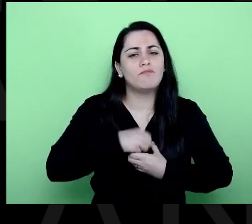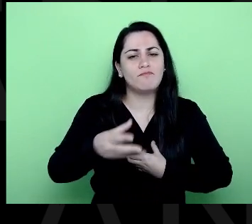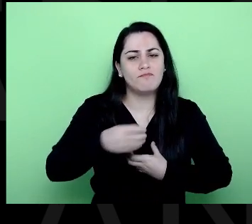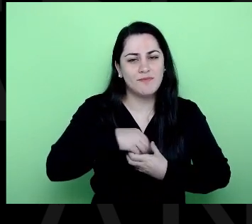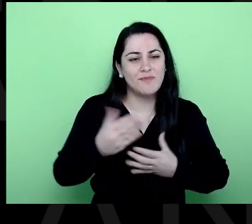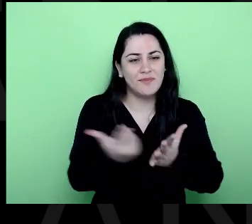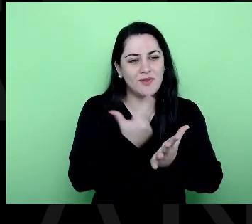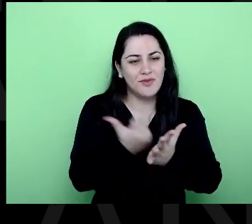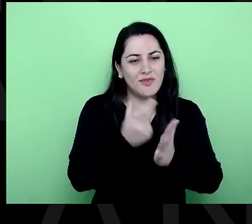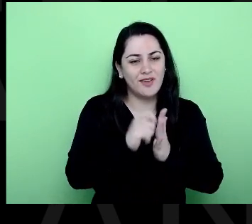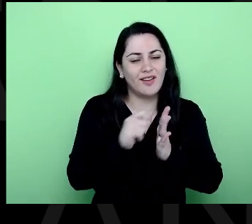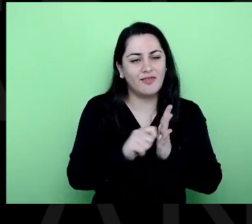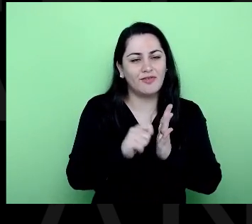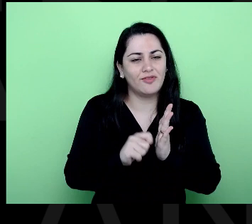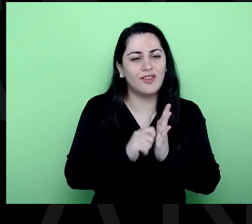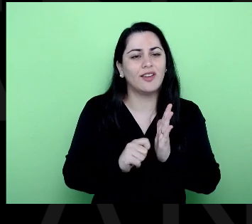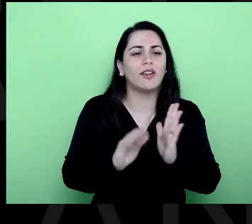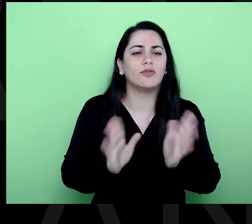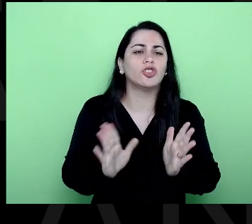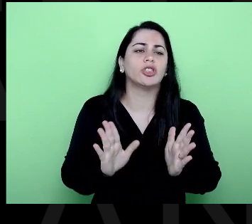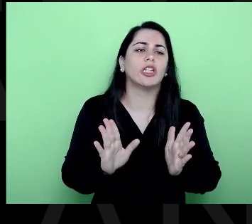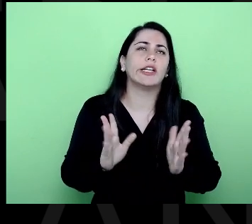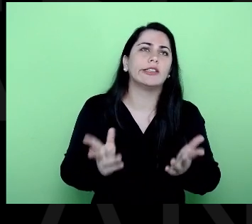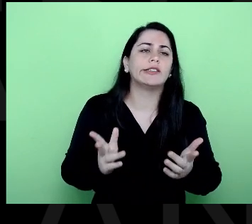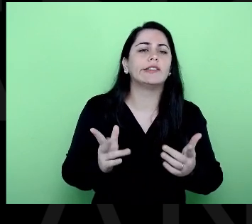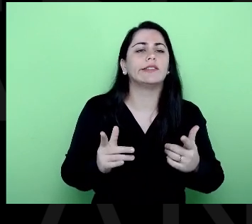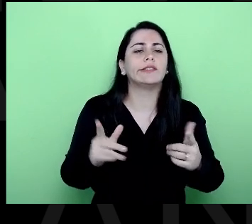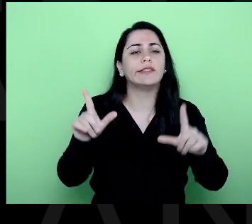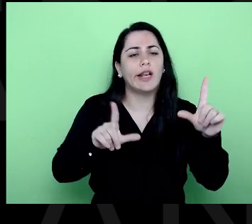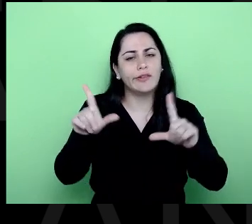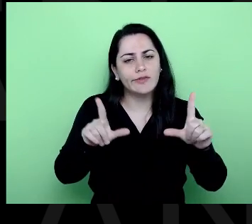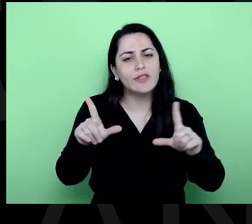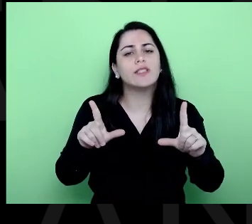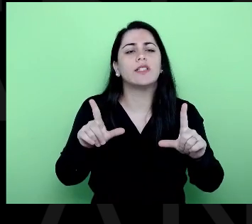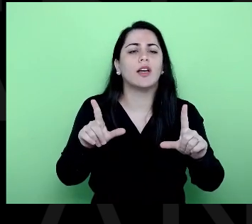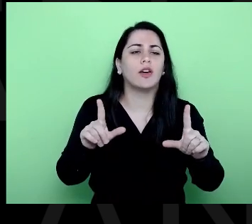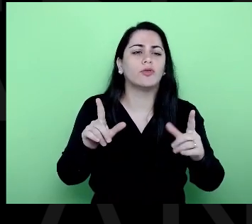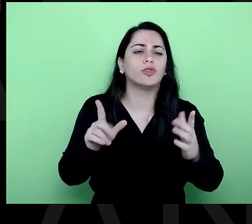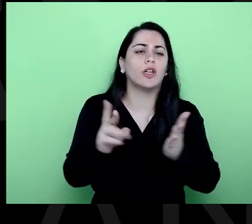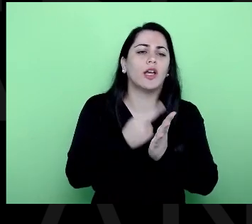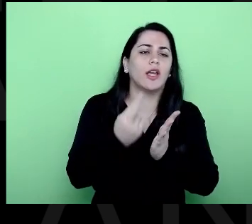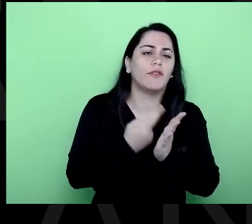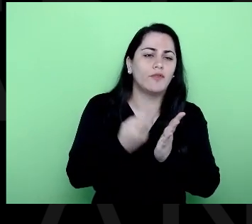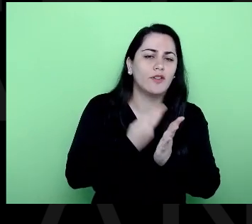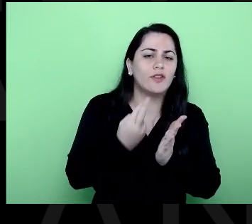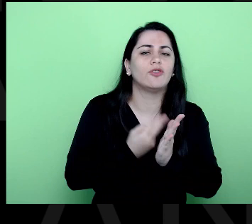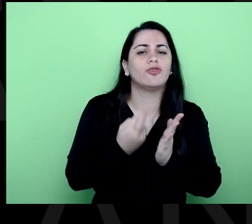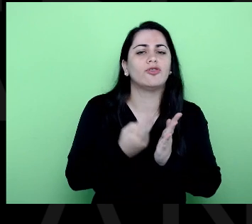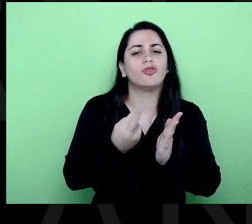de tudo quanto é. Eu já escrevi para programas de TV, para revista,